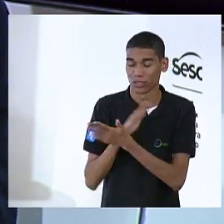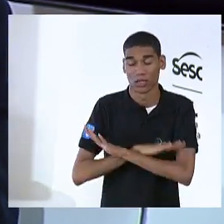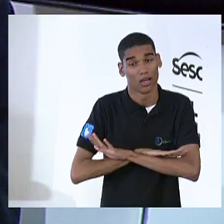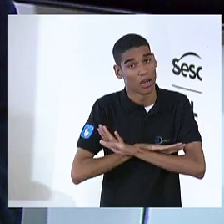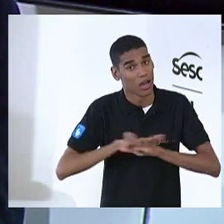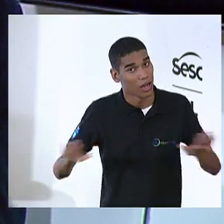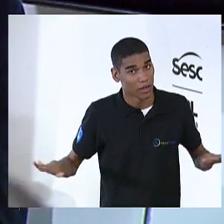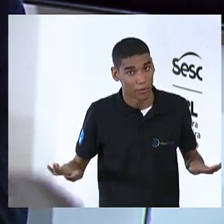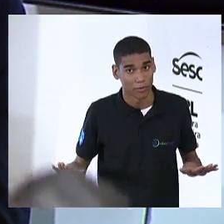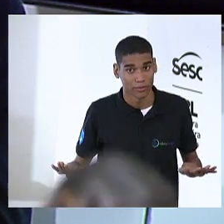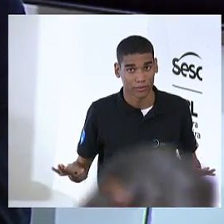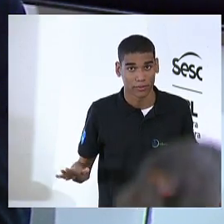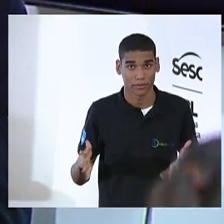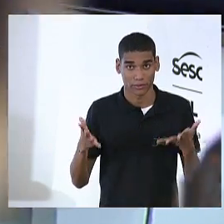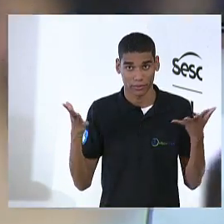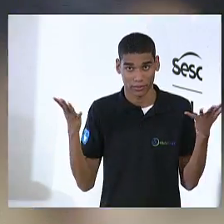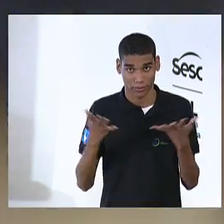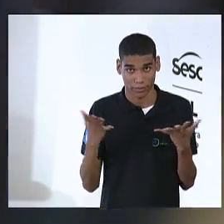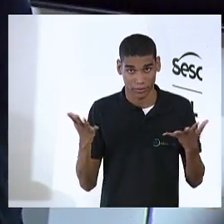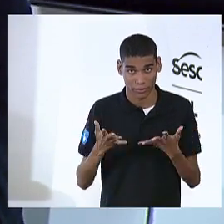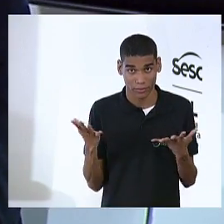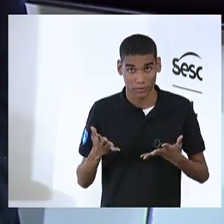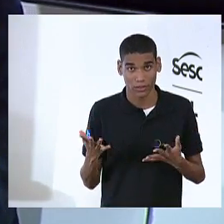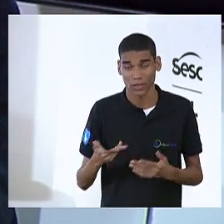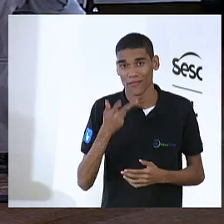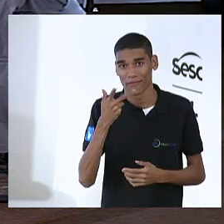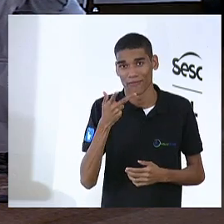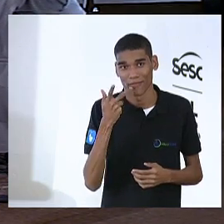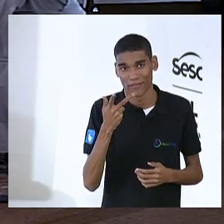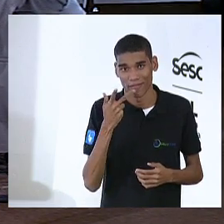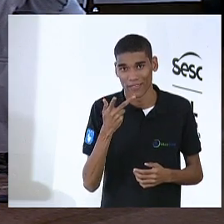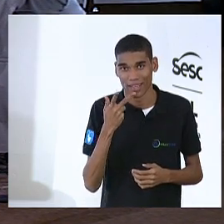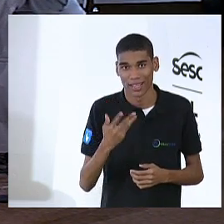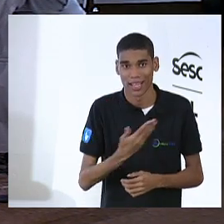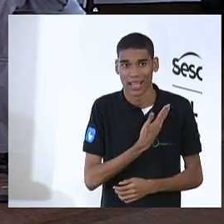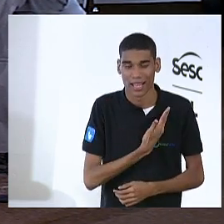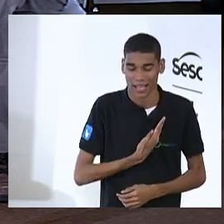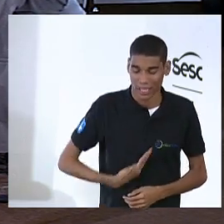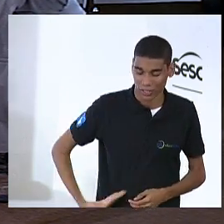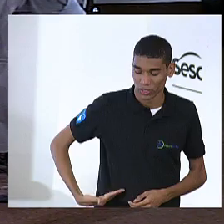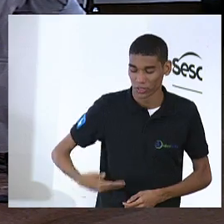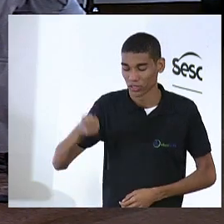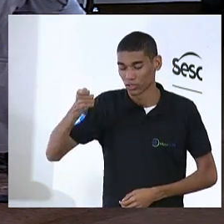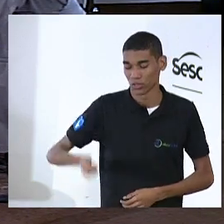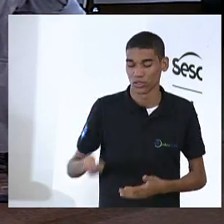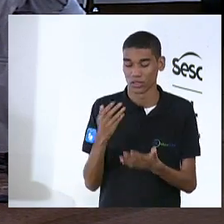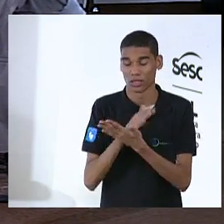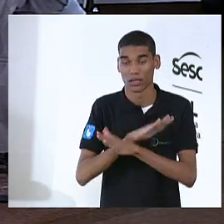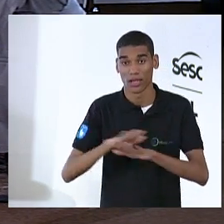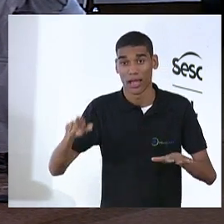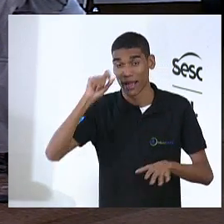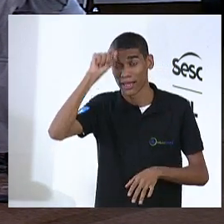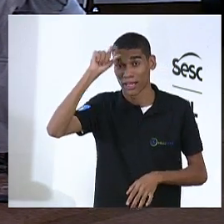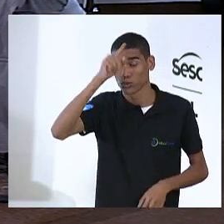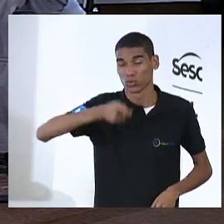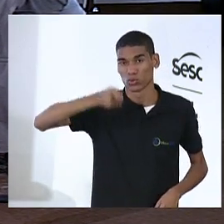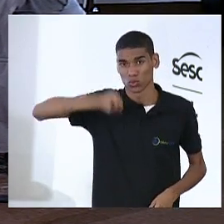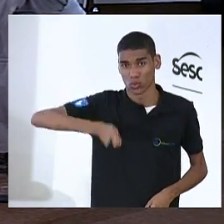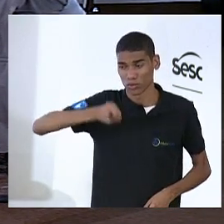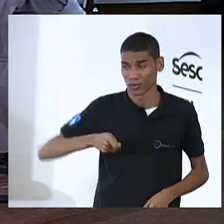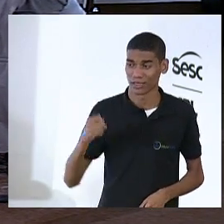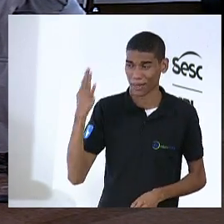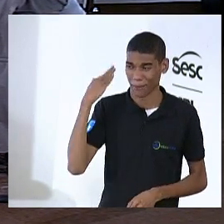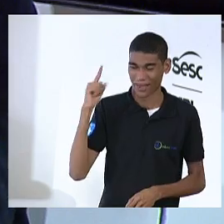acabou. Agora, dizer que a ditadura acabou não significa que a cultura autoritária que ela